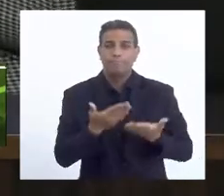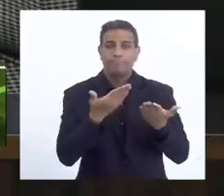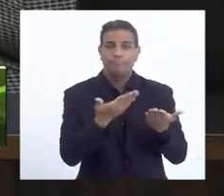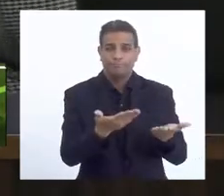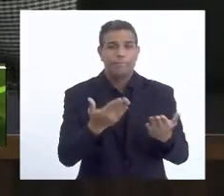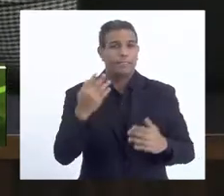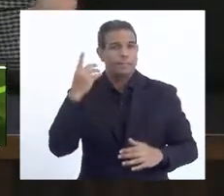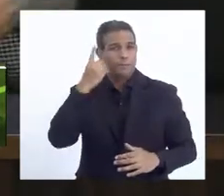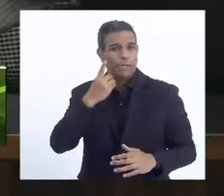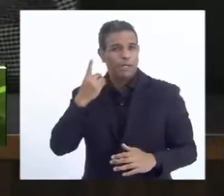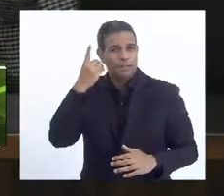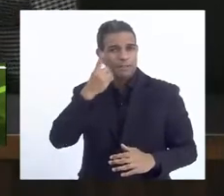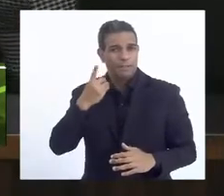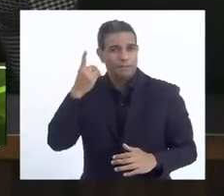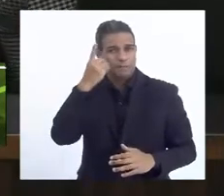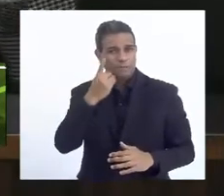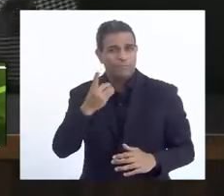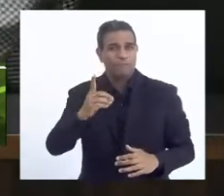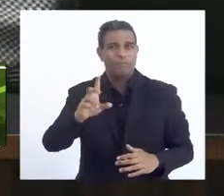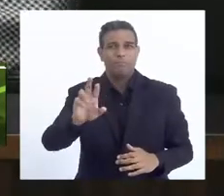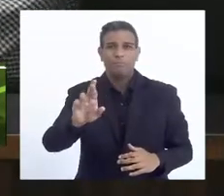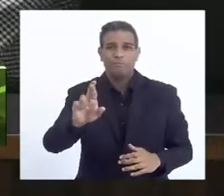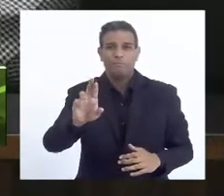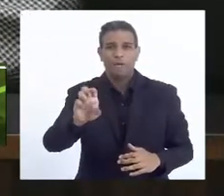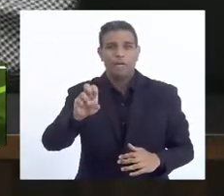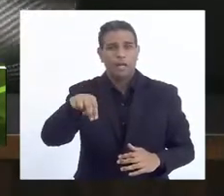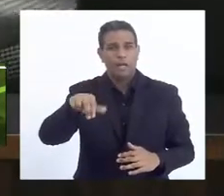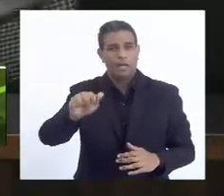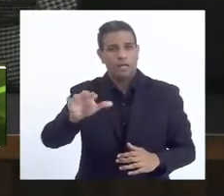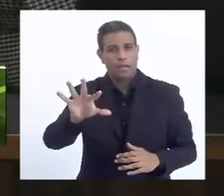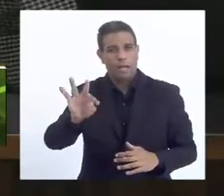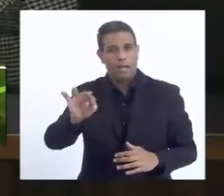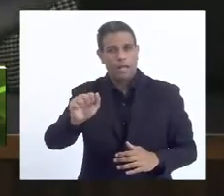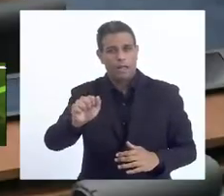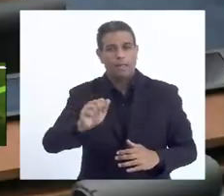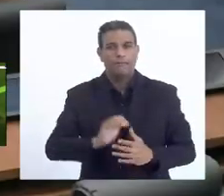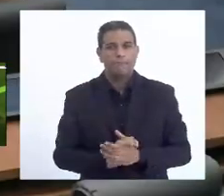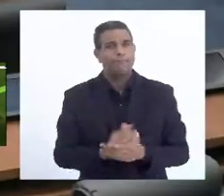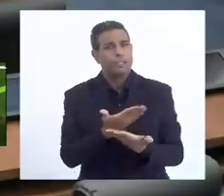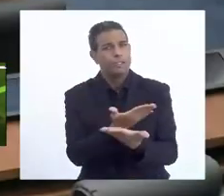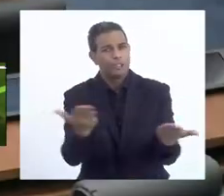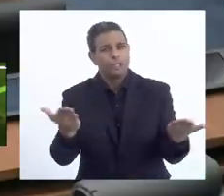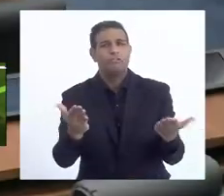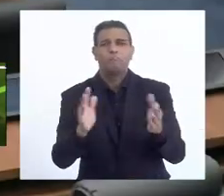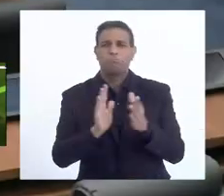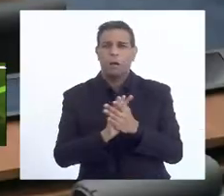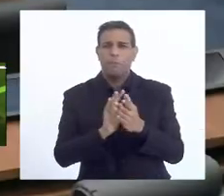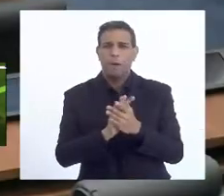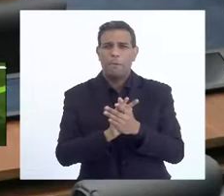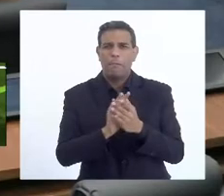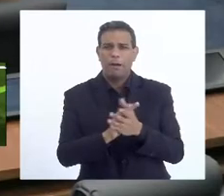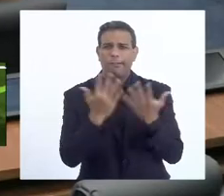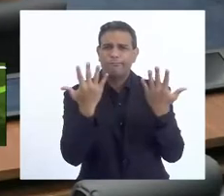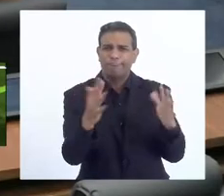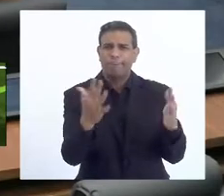querida deputada Renata Souza. E aí eu queria uma palma para ela.